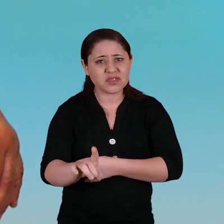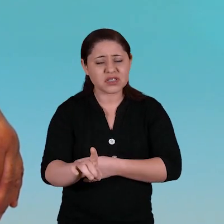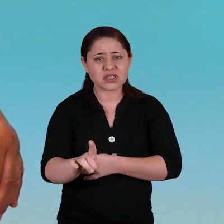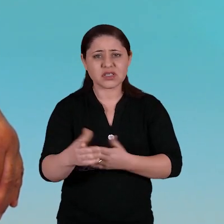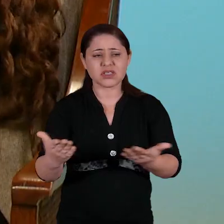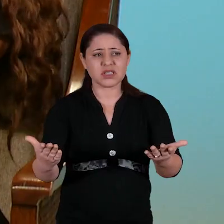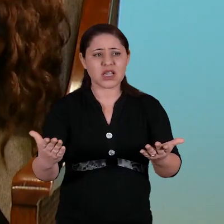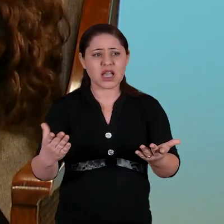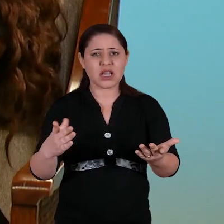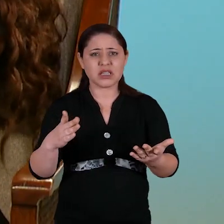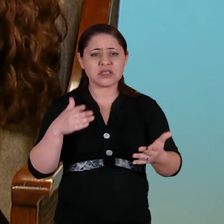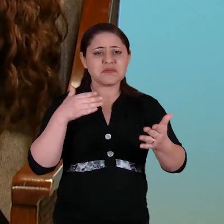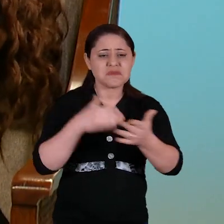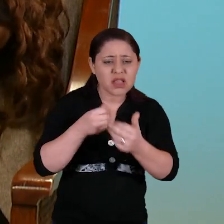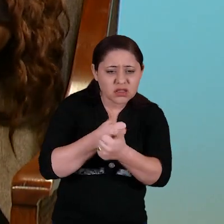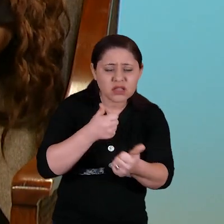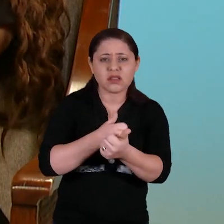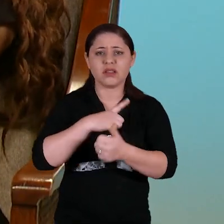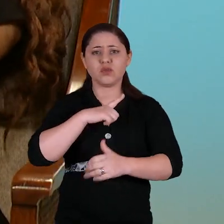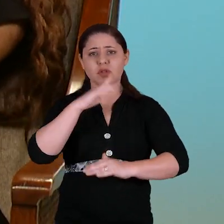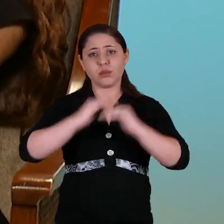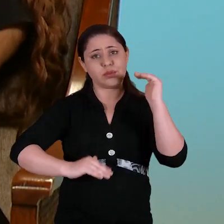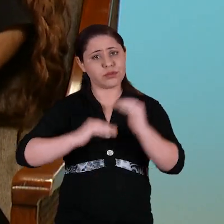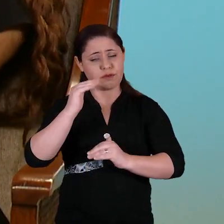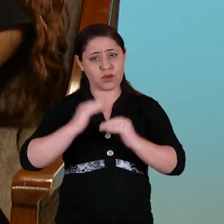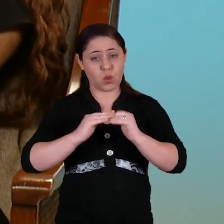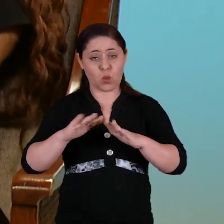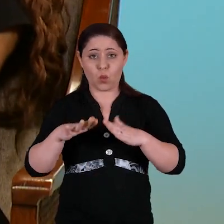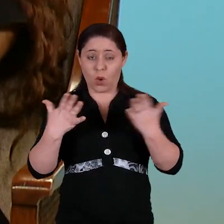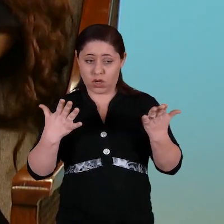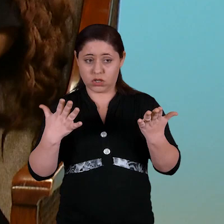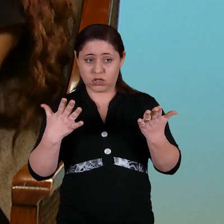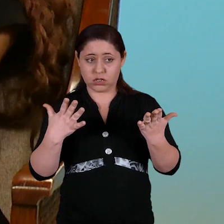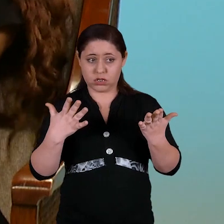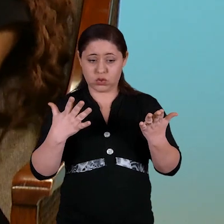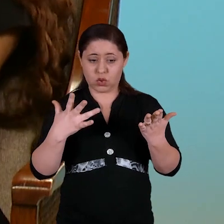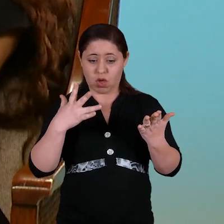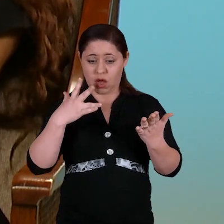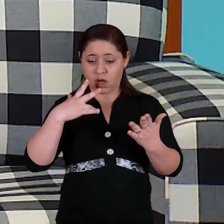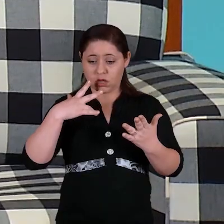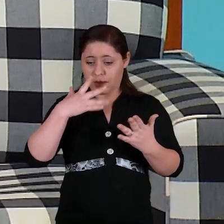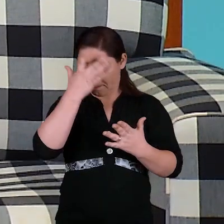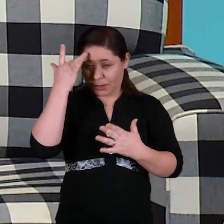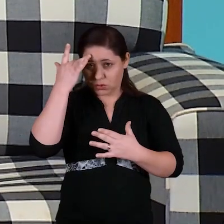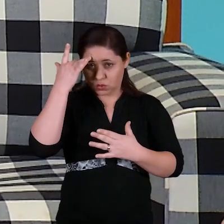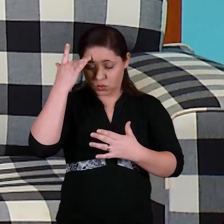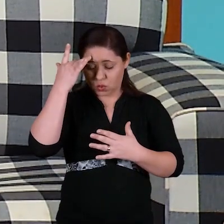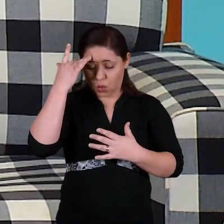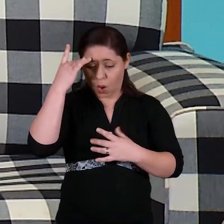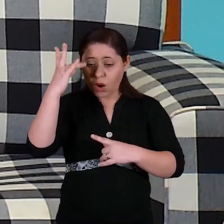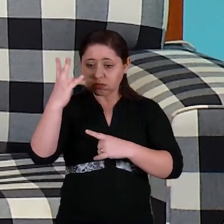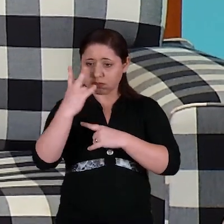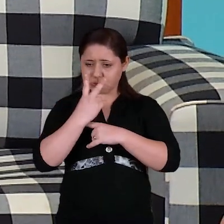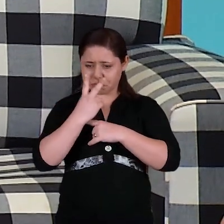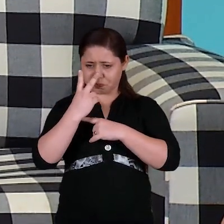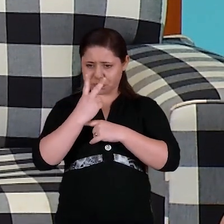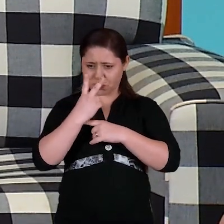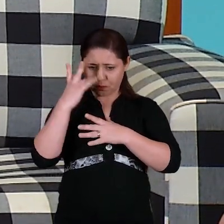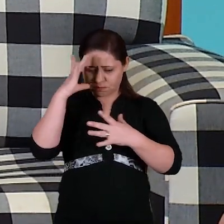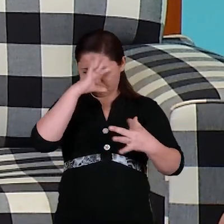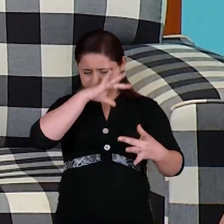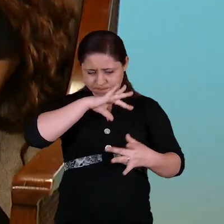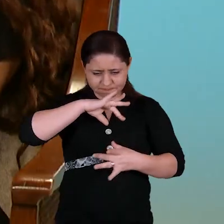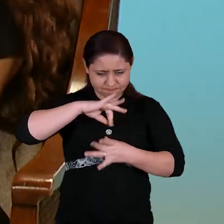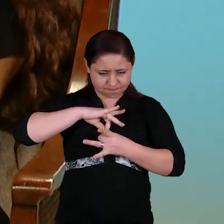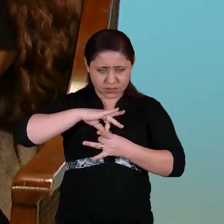ali tentando ter uma carreira. Eu acho que quando a gente cuida da gente mesmo, e esse autocuidado também é muito importante, né? Eu